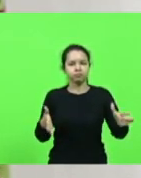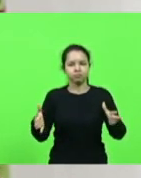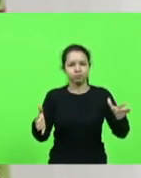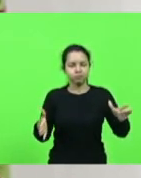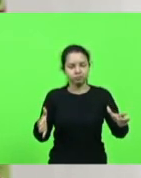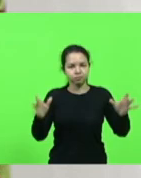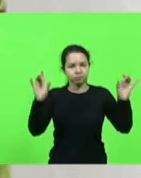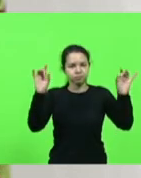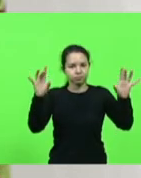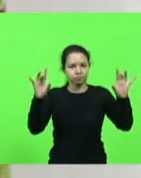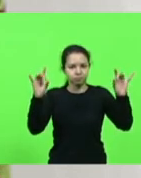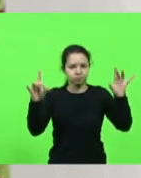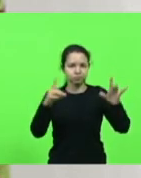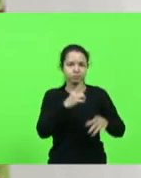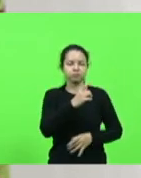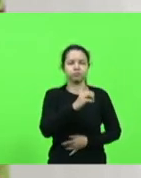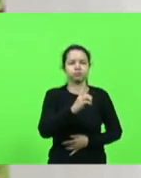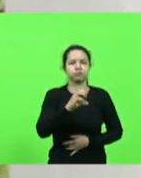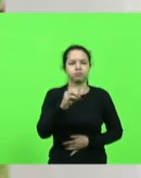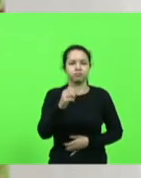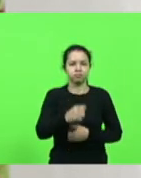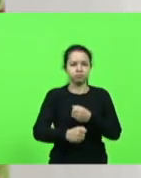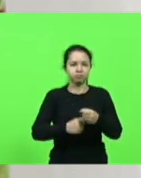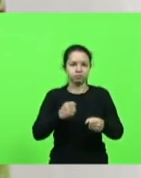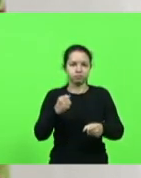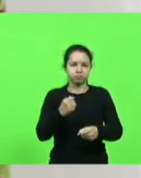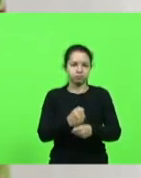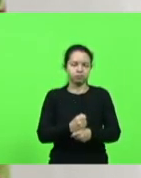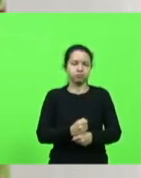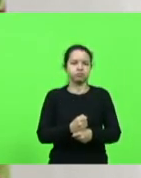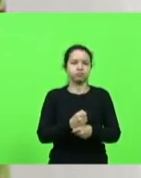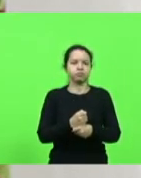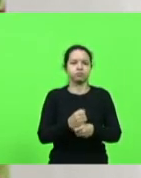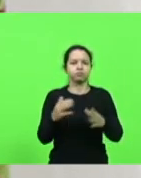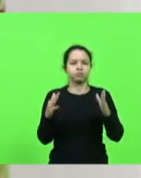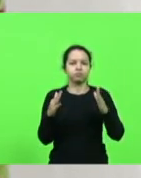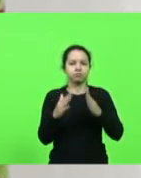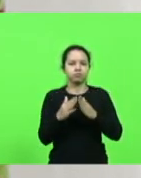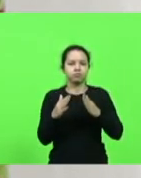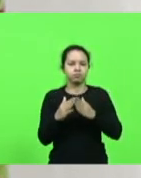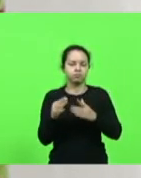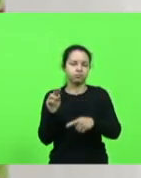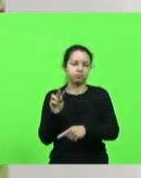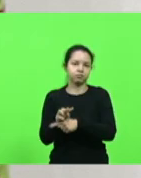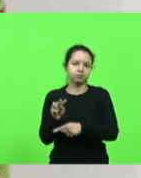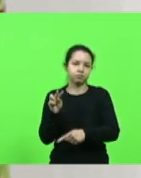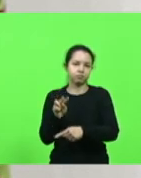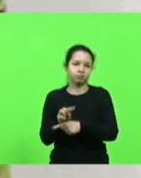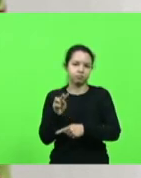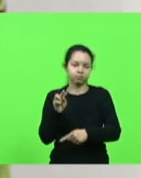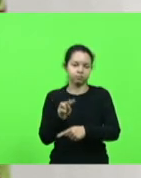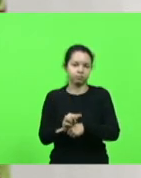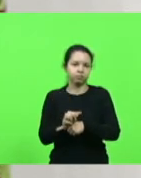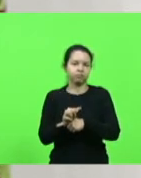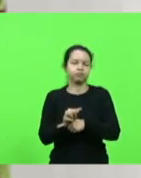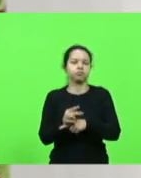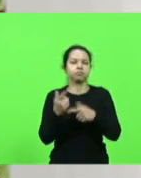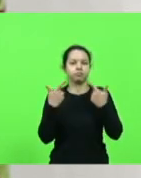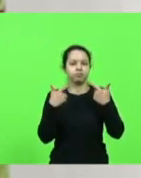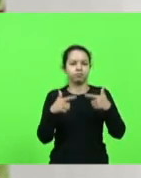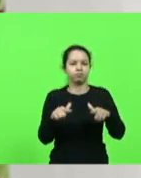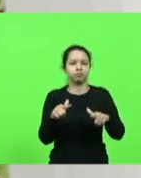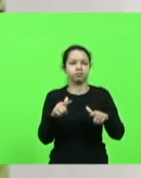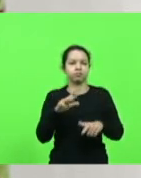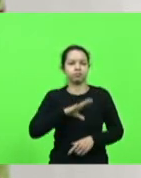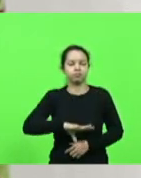o centenário de fundação da mais antiga e importante Casa de Proteção da Língua Portuguesa de Preservação e Projeção da Literatura de Santa